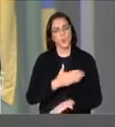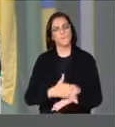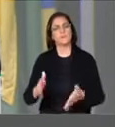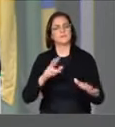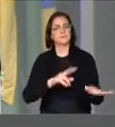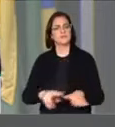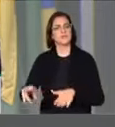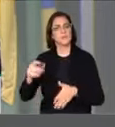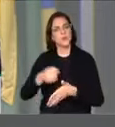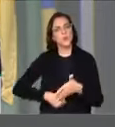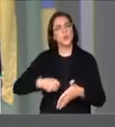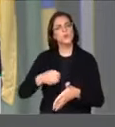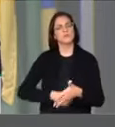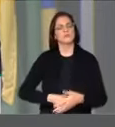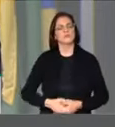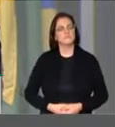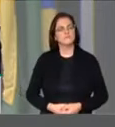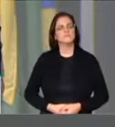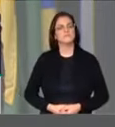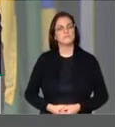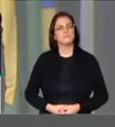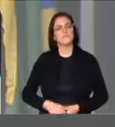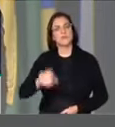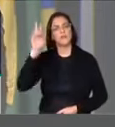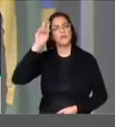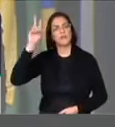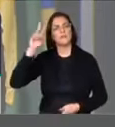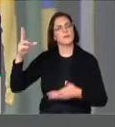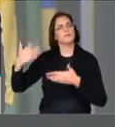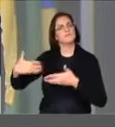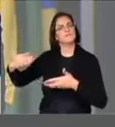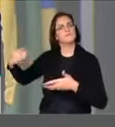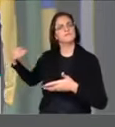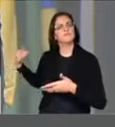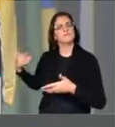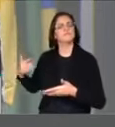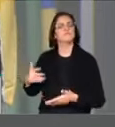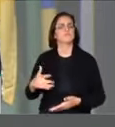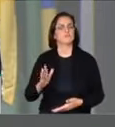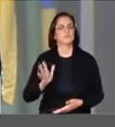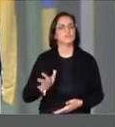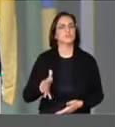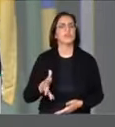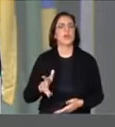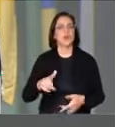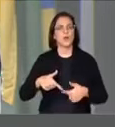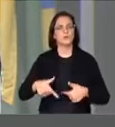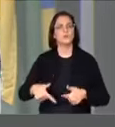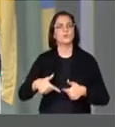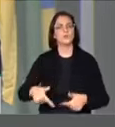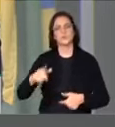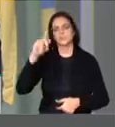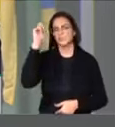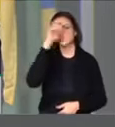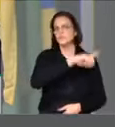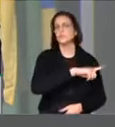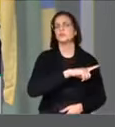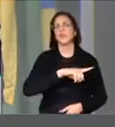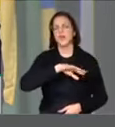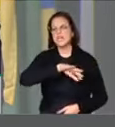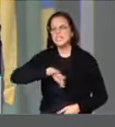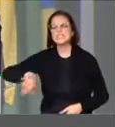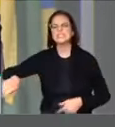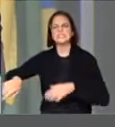e lembra daqueles guerreiros e guerreiras que fizeram a história, que abriram os mares, que levaram a